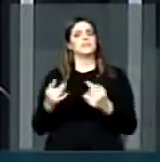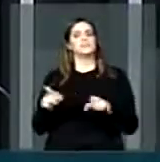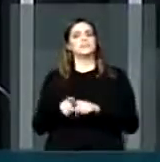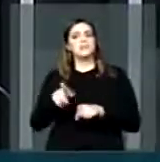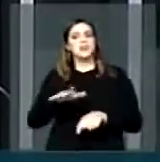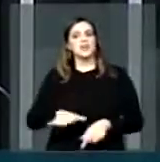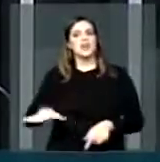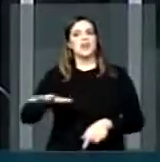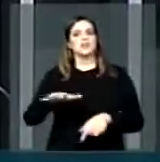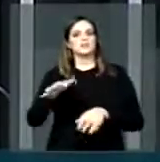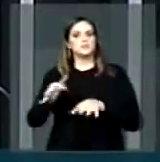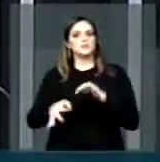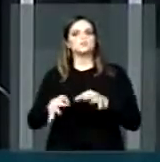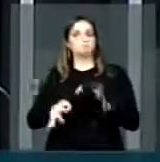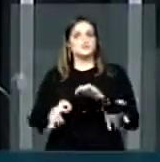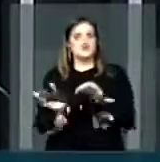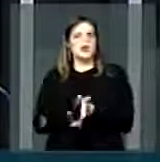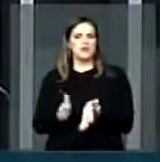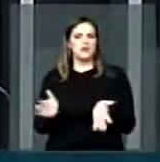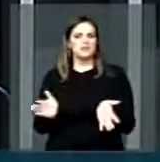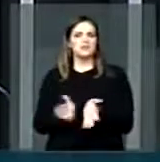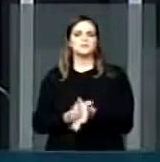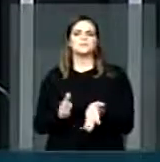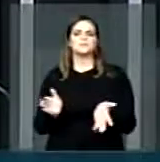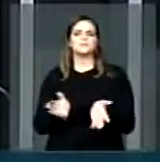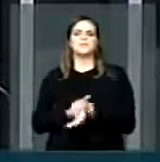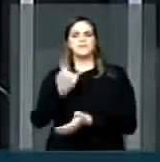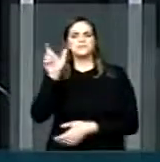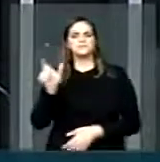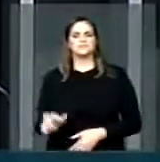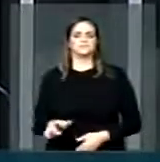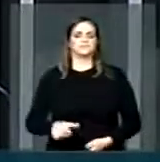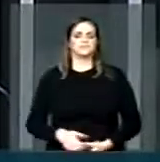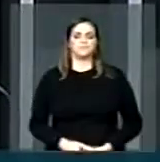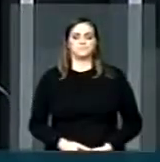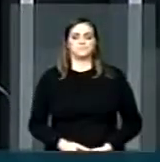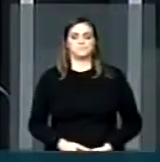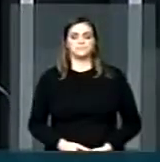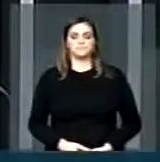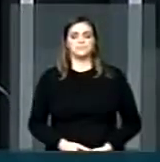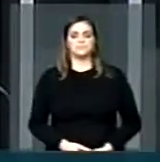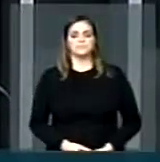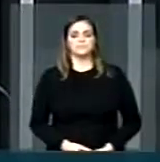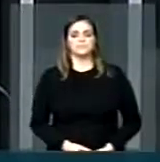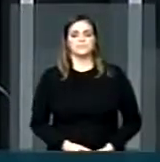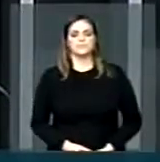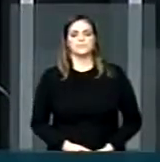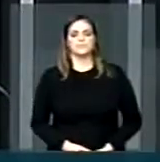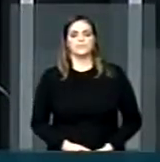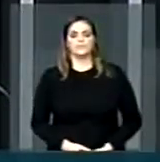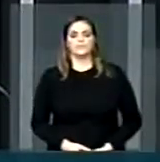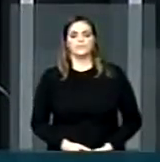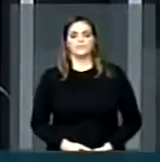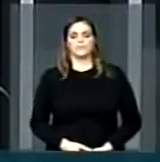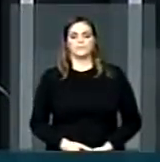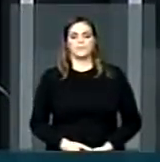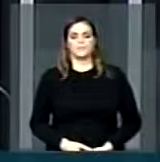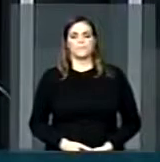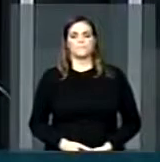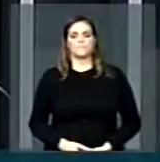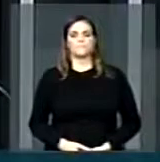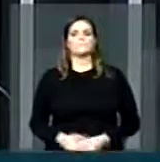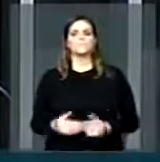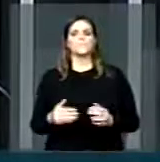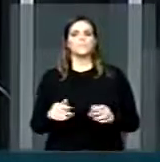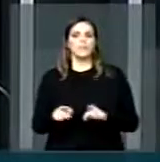de Pernambuco os nossos parabéns por essa ascensão. E por outro, senhor presidente, fazer aqui alguns